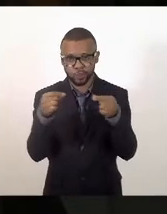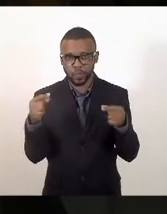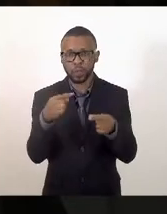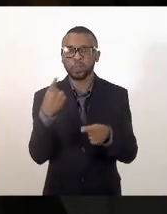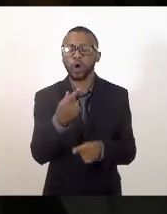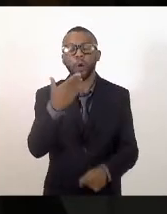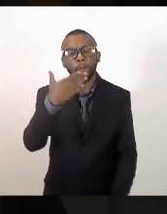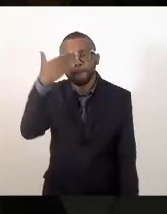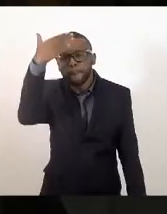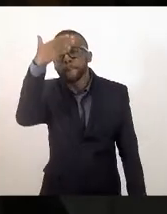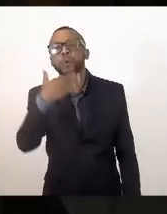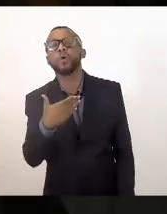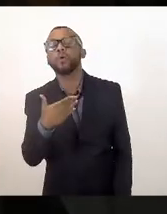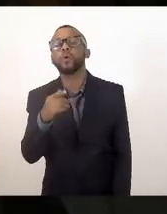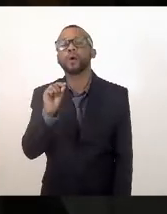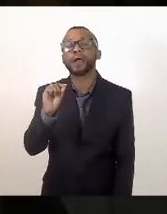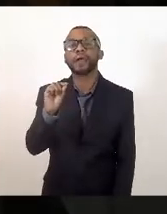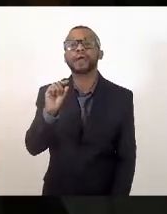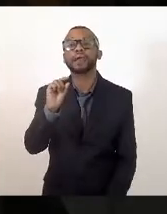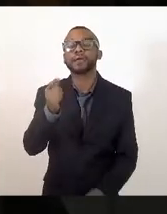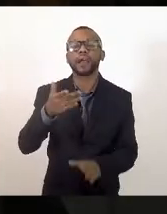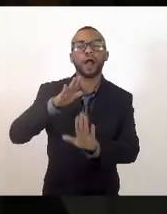verifica que atrás